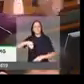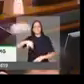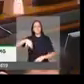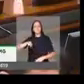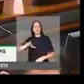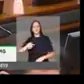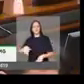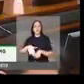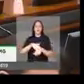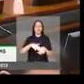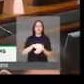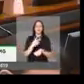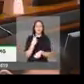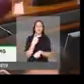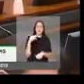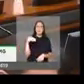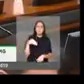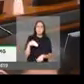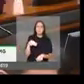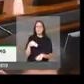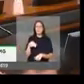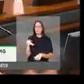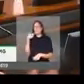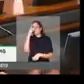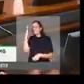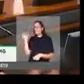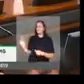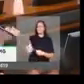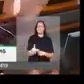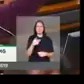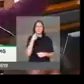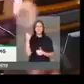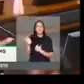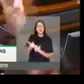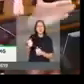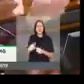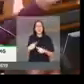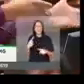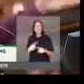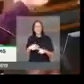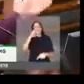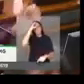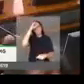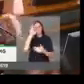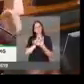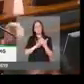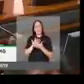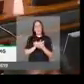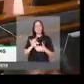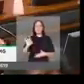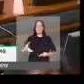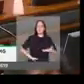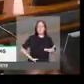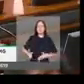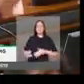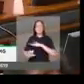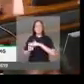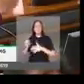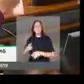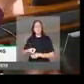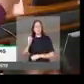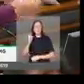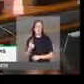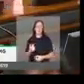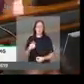de conversa a dois minutos gente fala no lugar dele que é um analfabeto funcional que está aqui só para servir os interesses dos mineradores